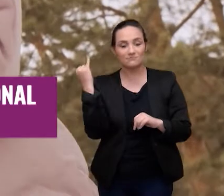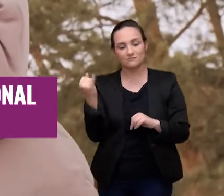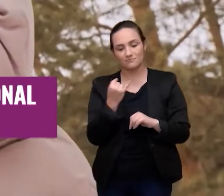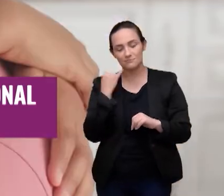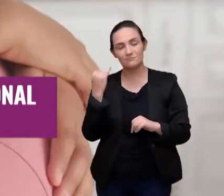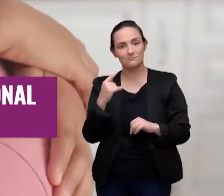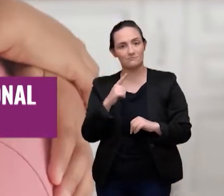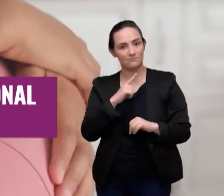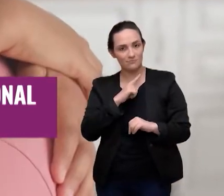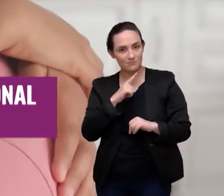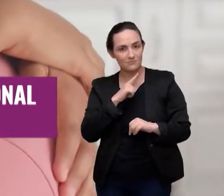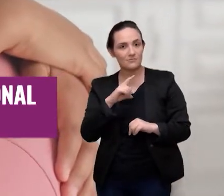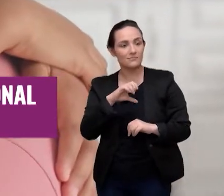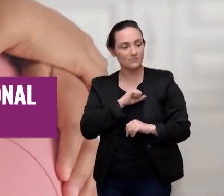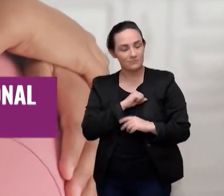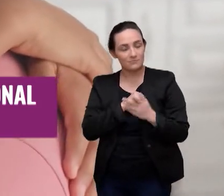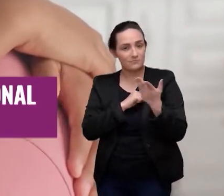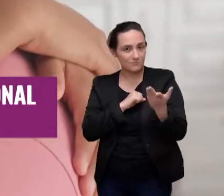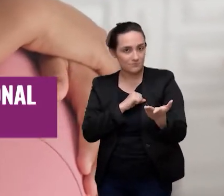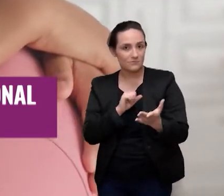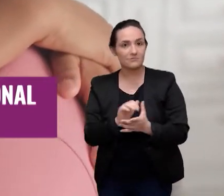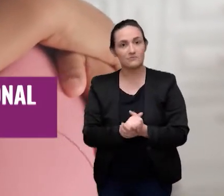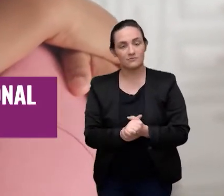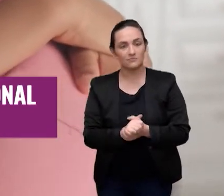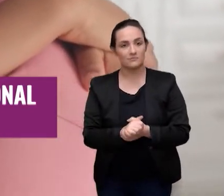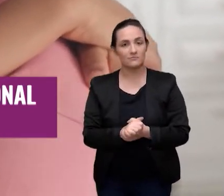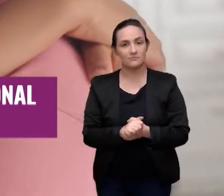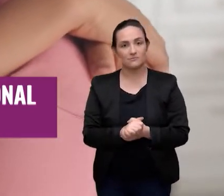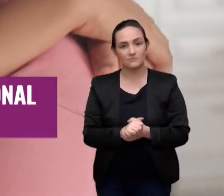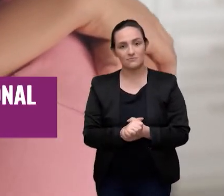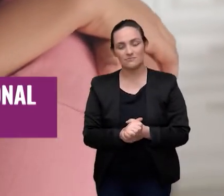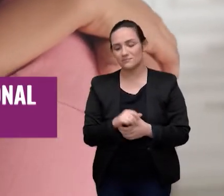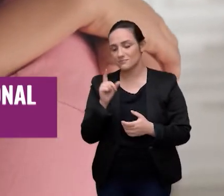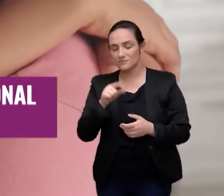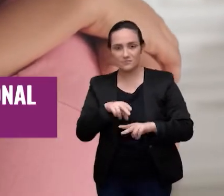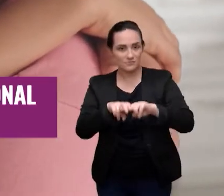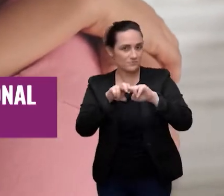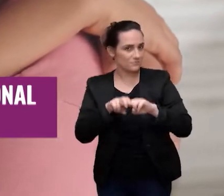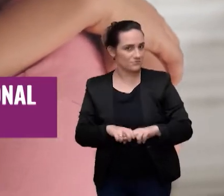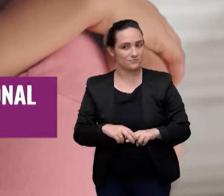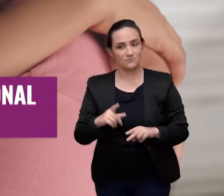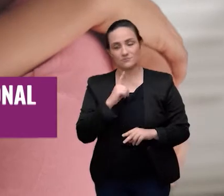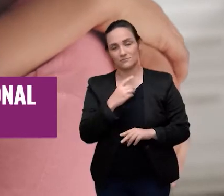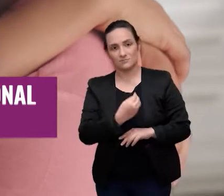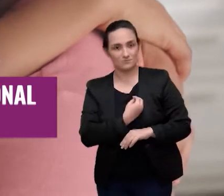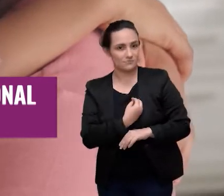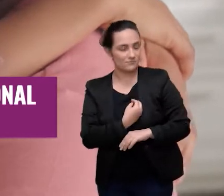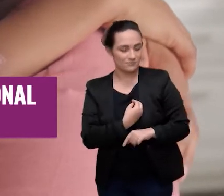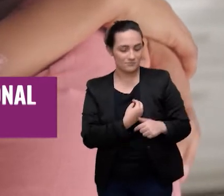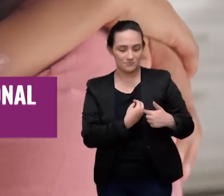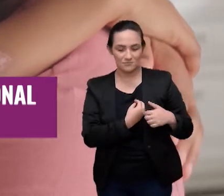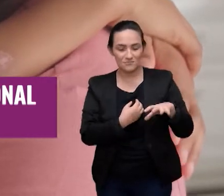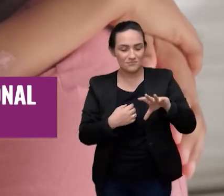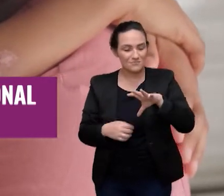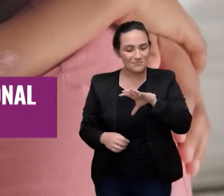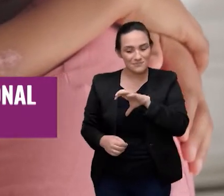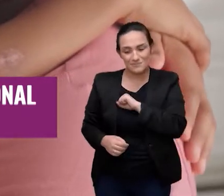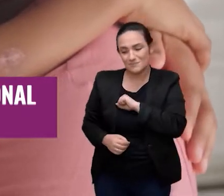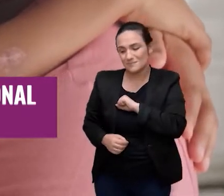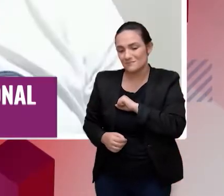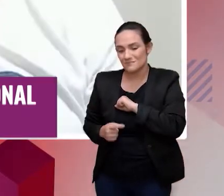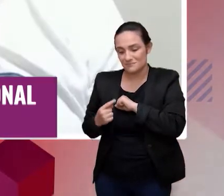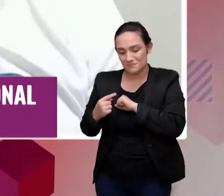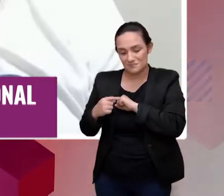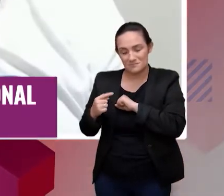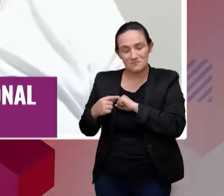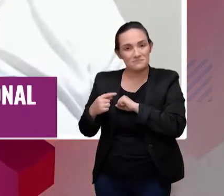O amor ele está por trás de muito do que nós buscamos, né? Então, quando a pessoa ela quer ficar